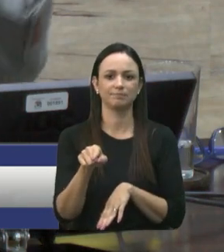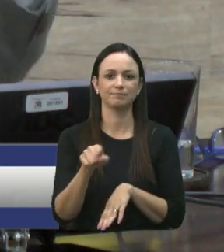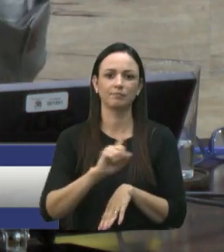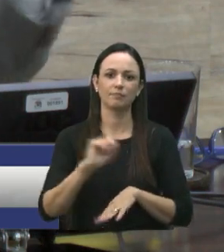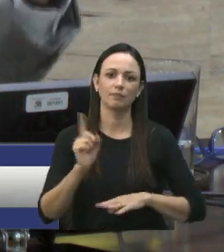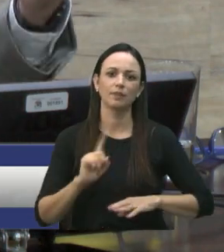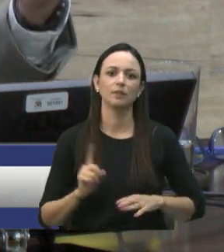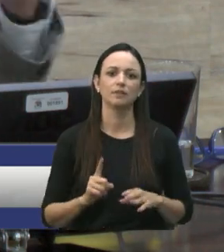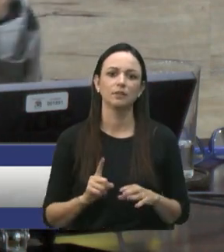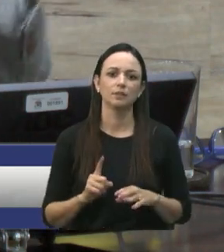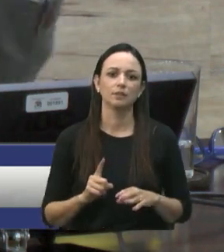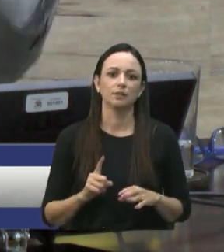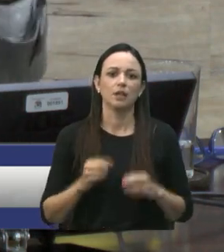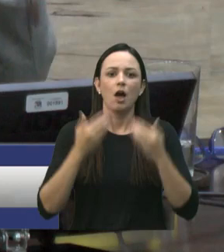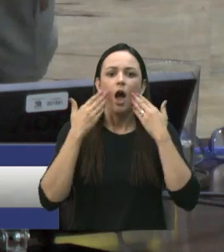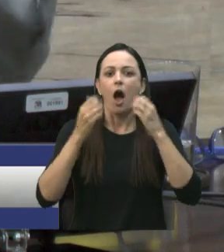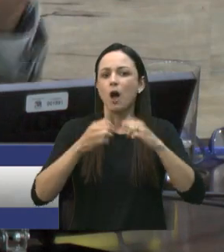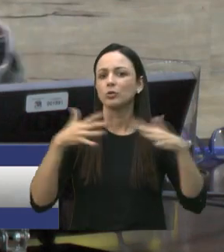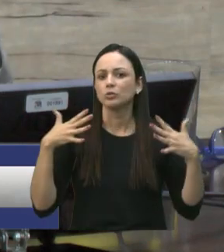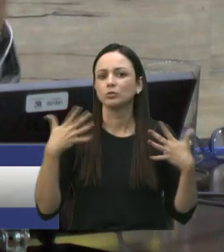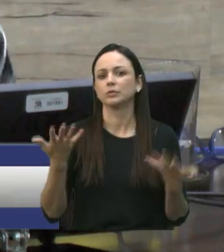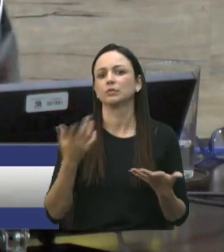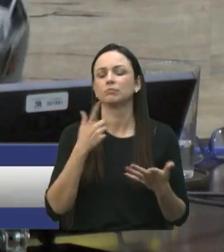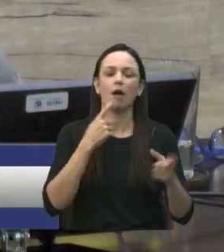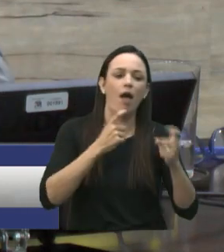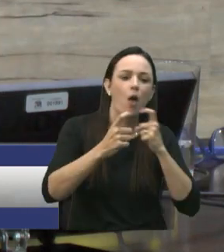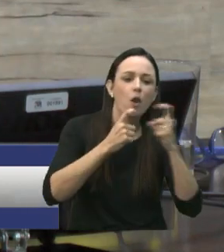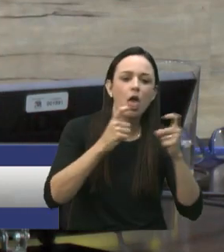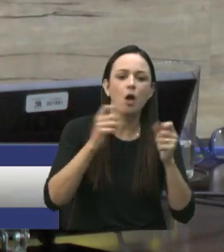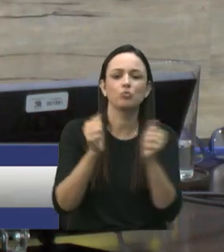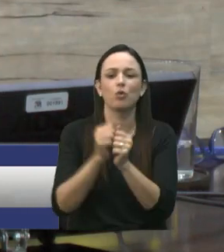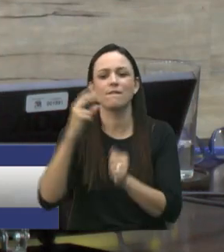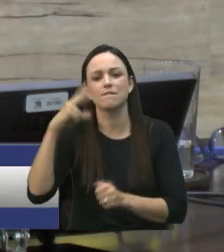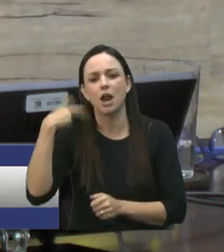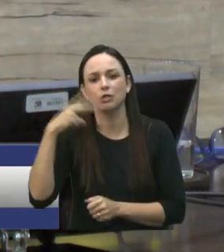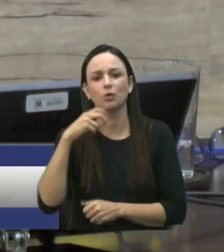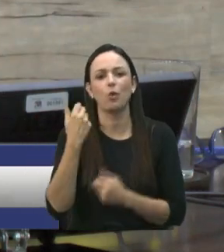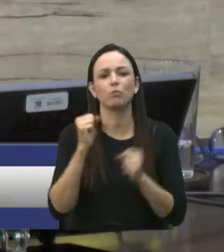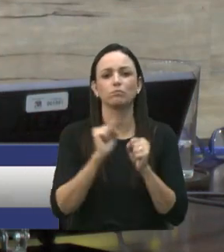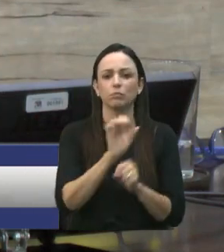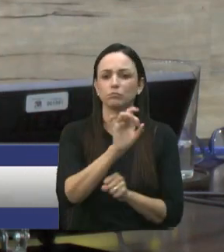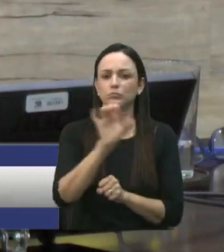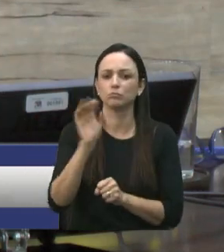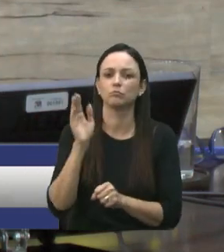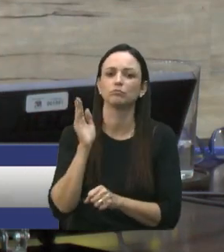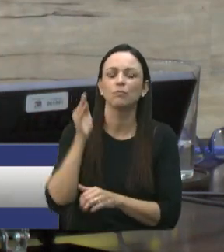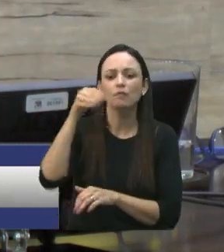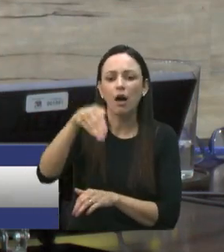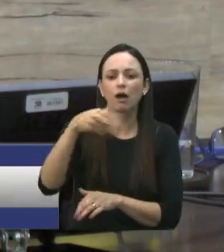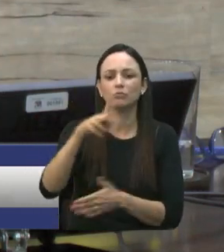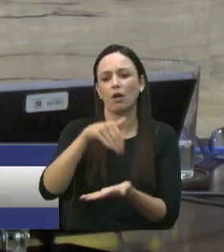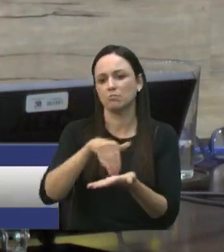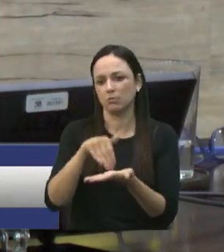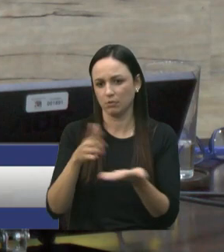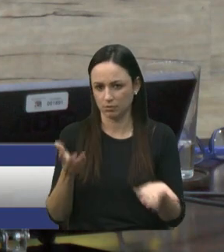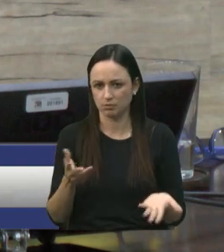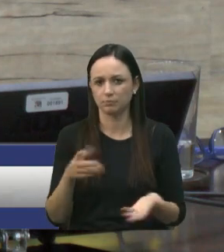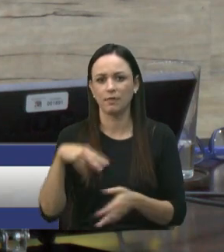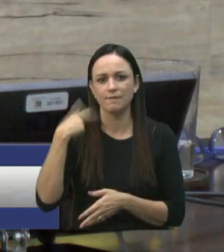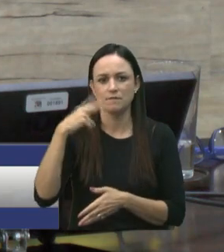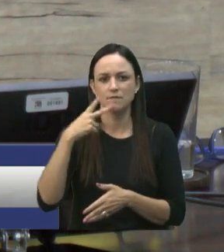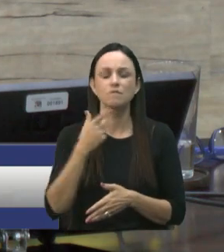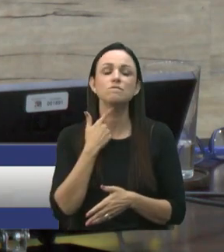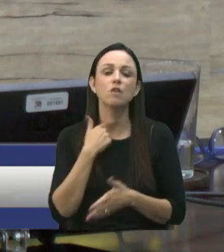precisamos fazer, enquanto audiência, mas uma reunião com vereadores, onde cada um pode ir nas suas respectivas secretarias e os vereadores que